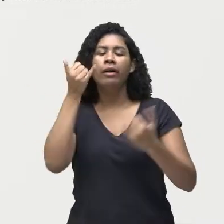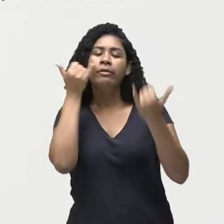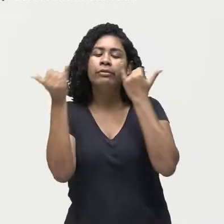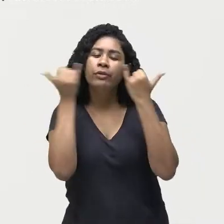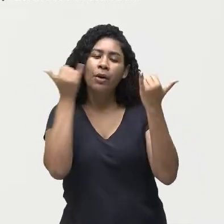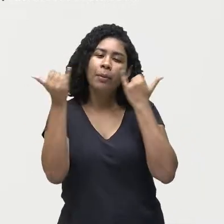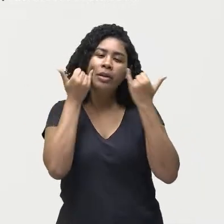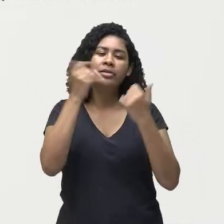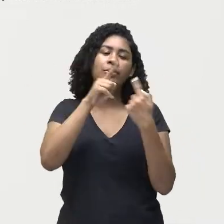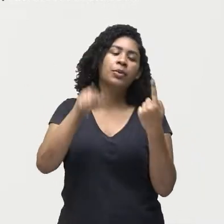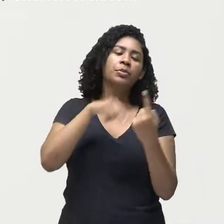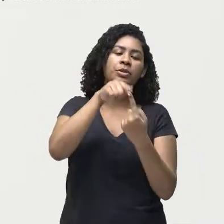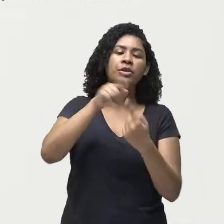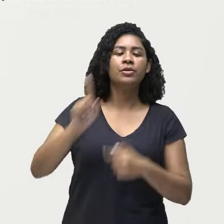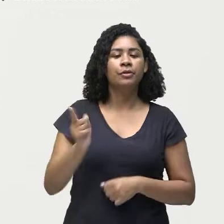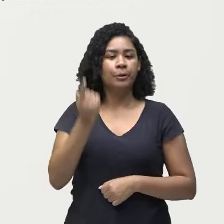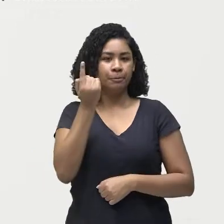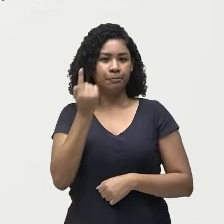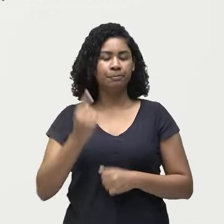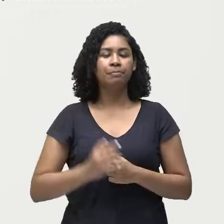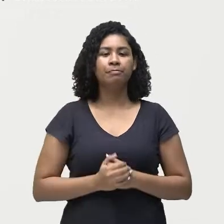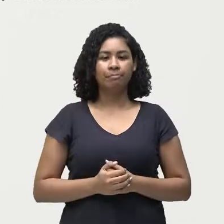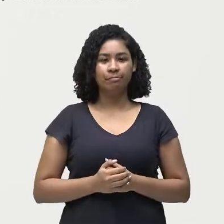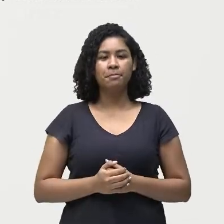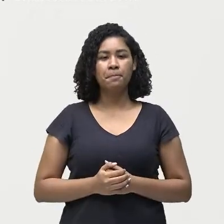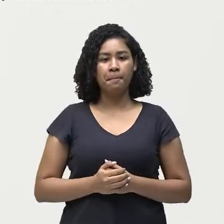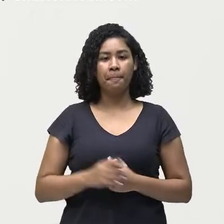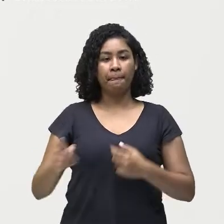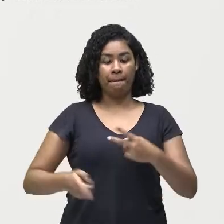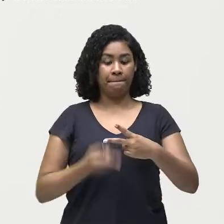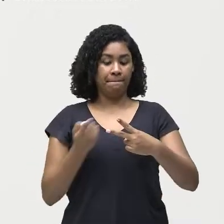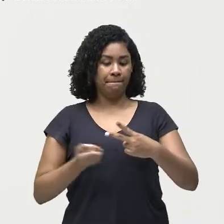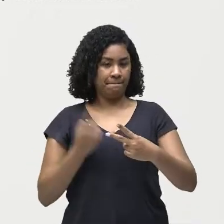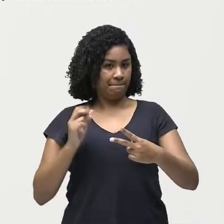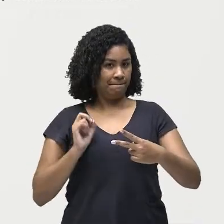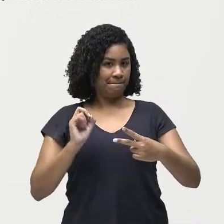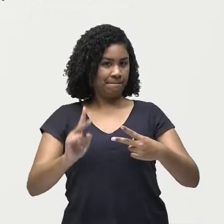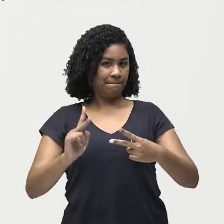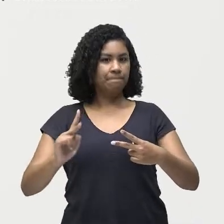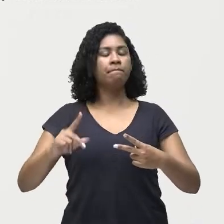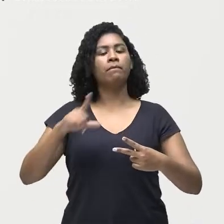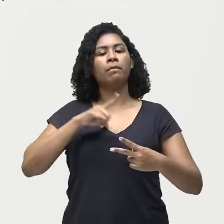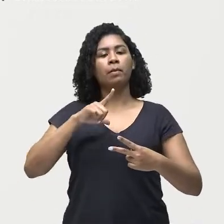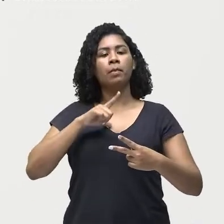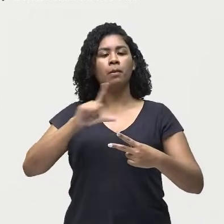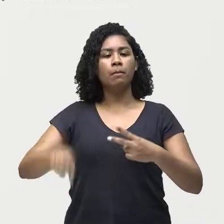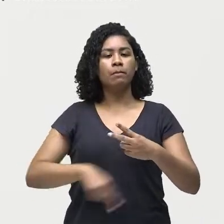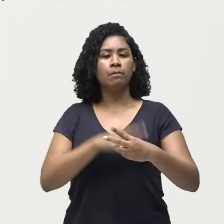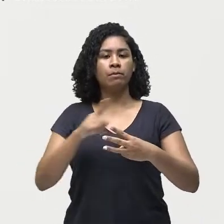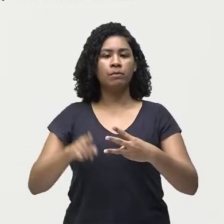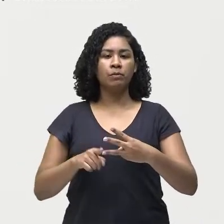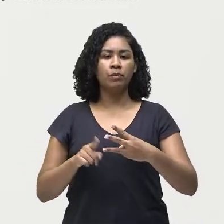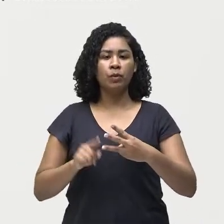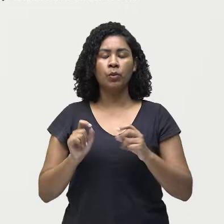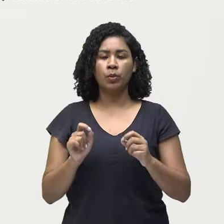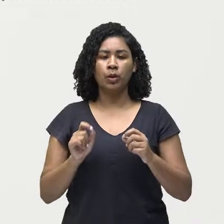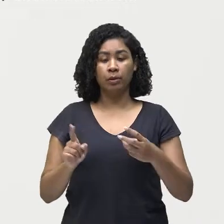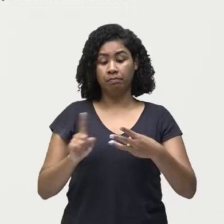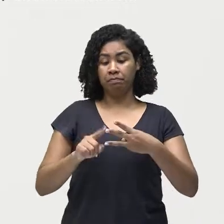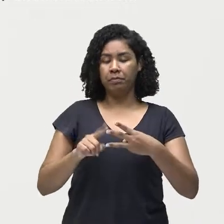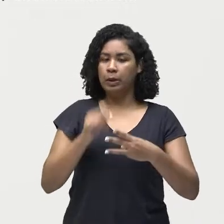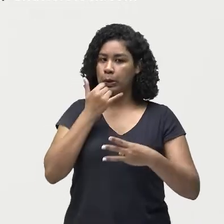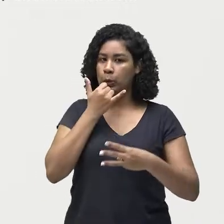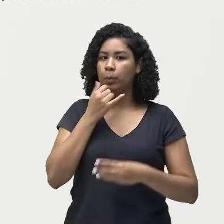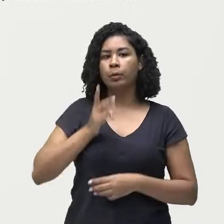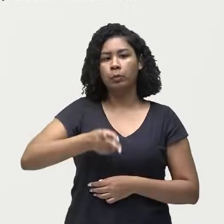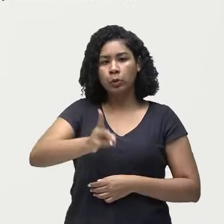dos objetivos de leitura também, né? É o nosso segundo objetivo aqui. Você pode também usar para se informar os jornais,